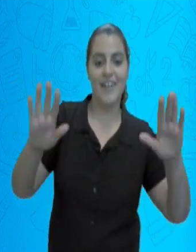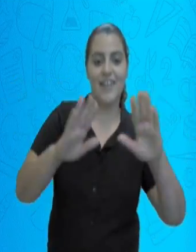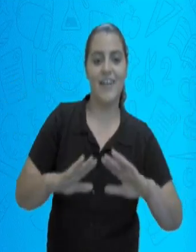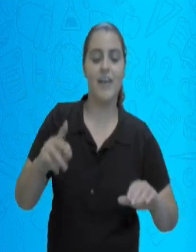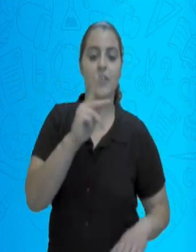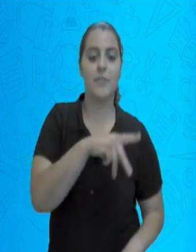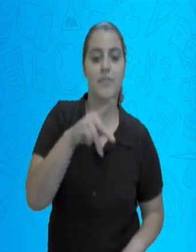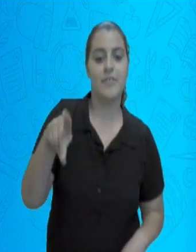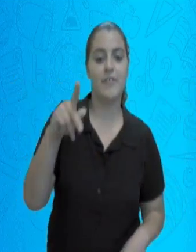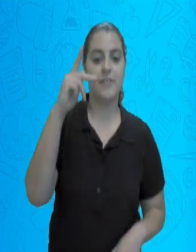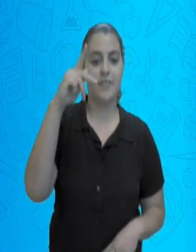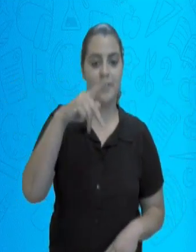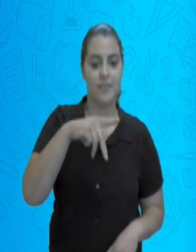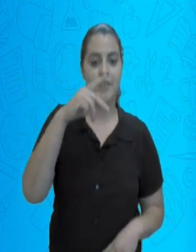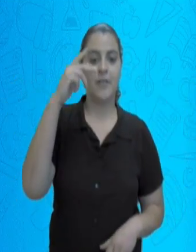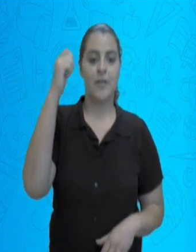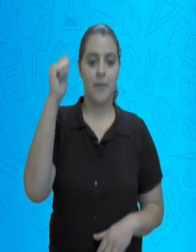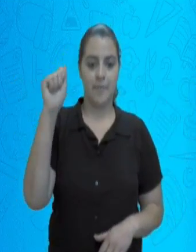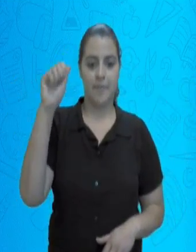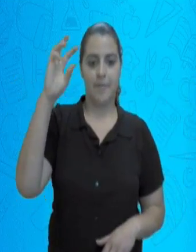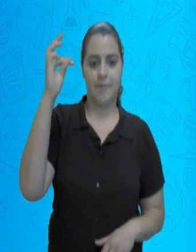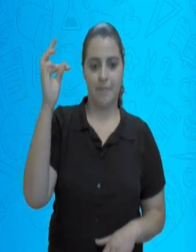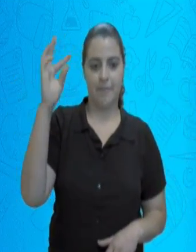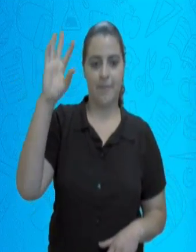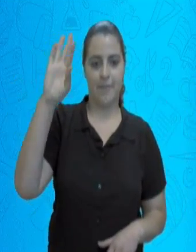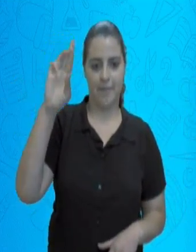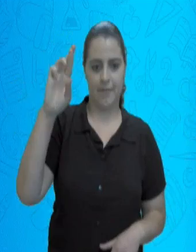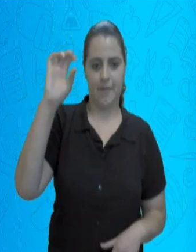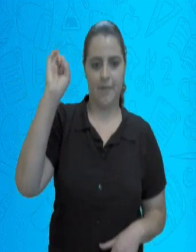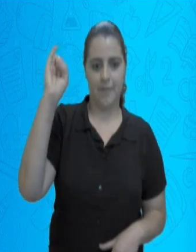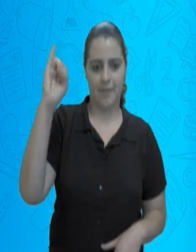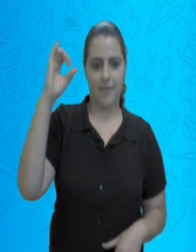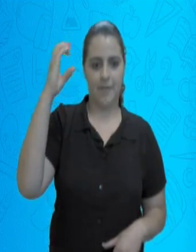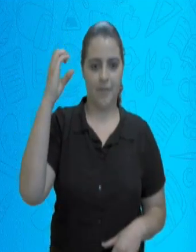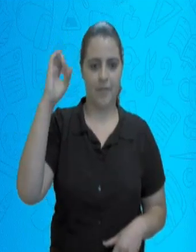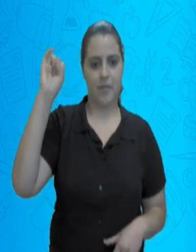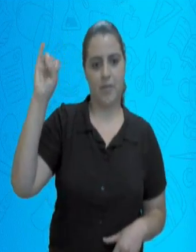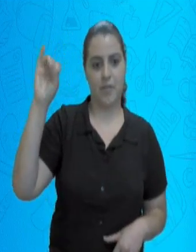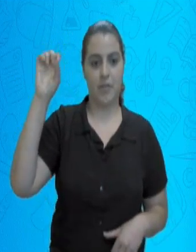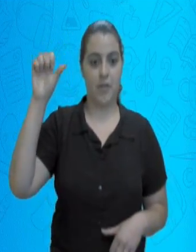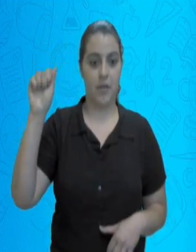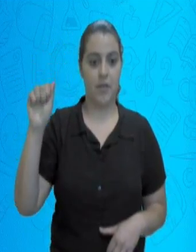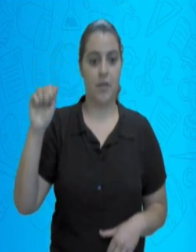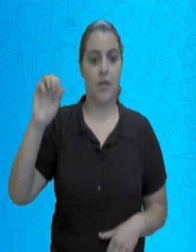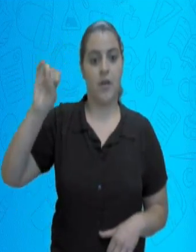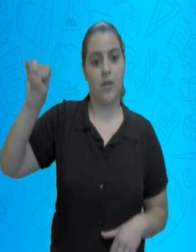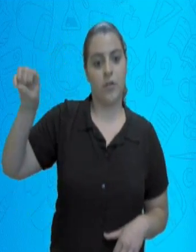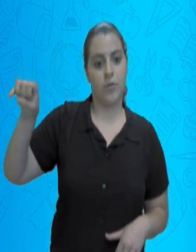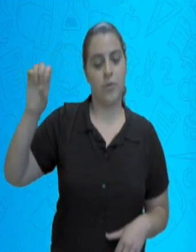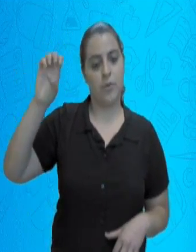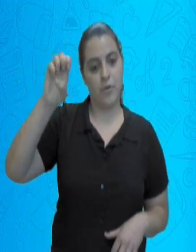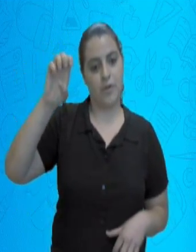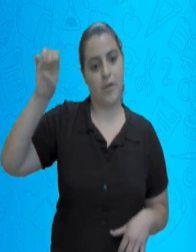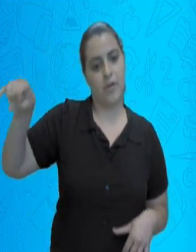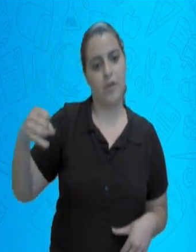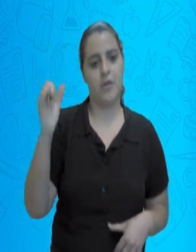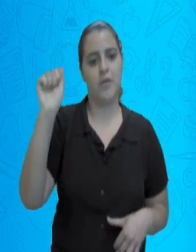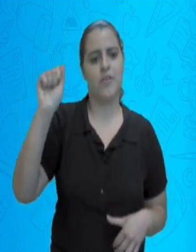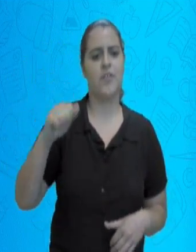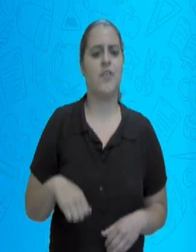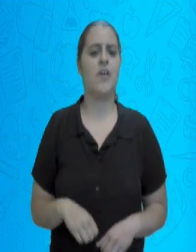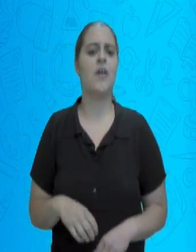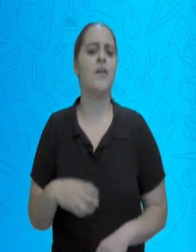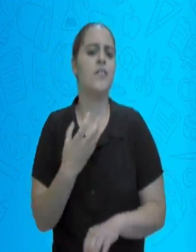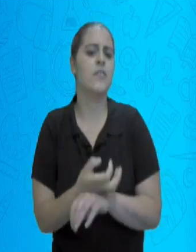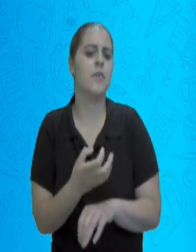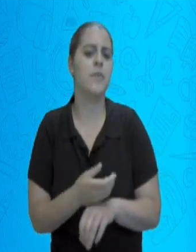Olá, sou a professora Patrícia da Educação de Jovens e Adultos e na nossa aula de Geografia de hoje vamos abordar